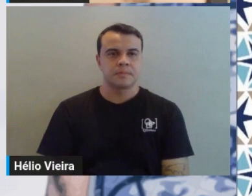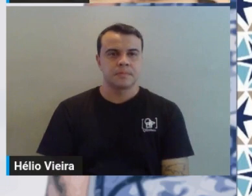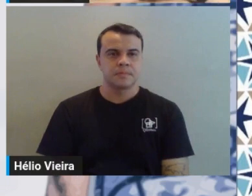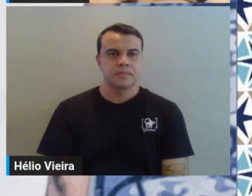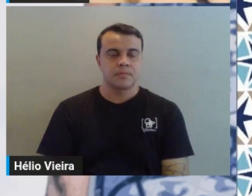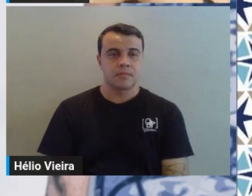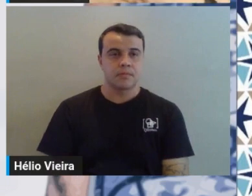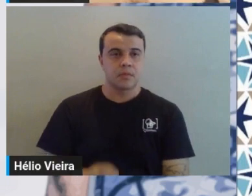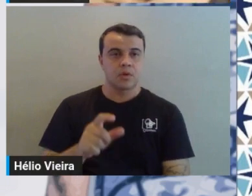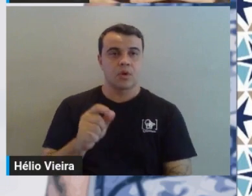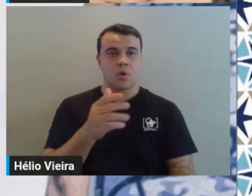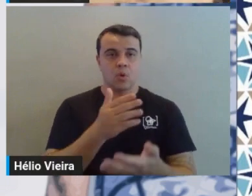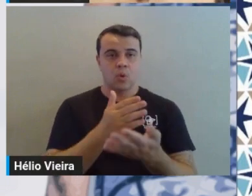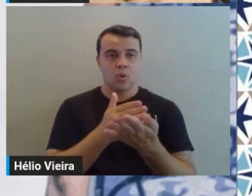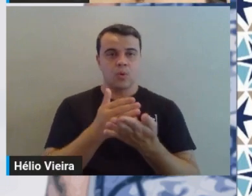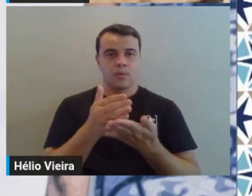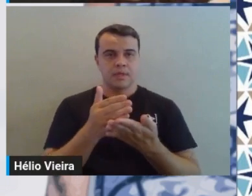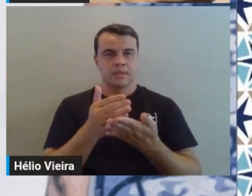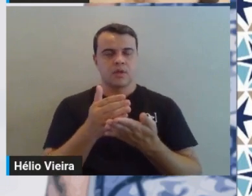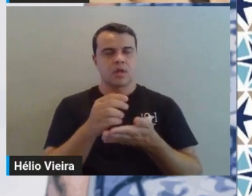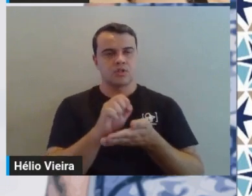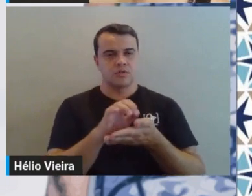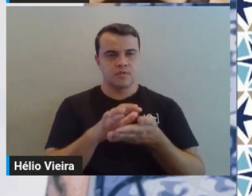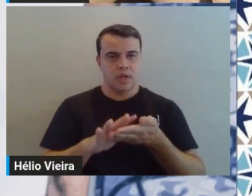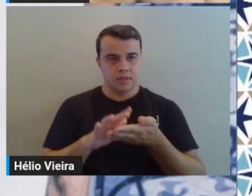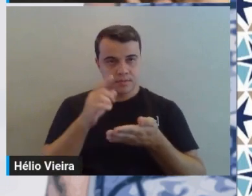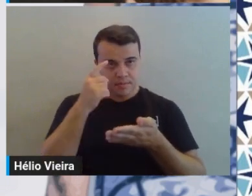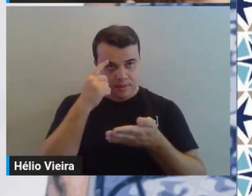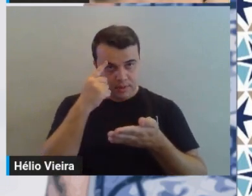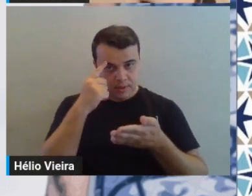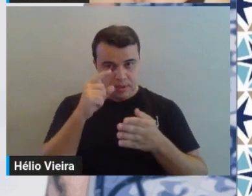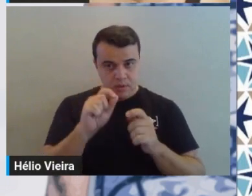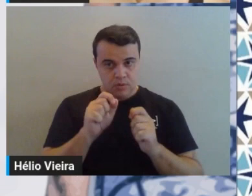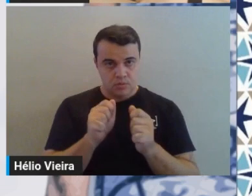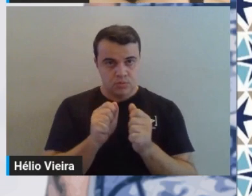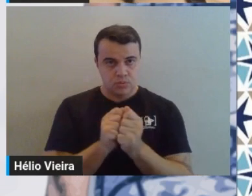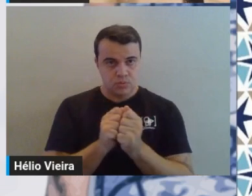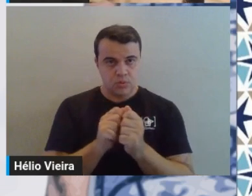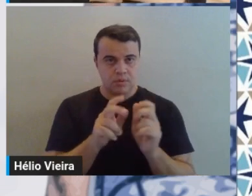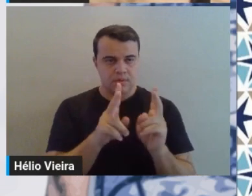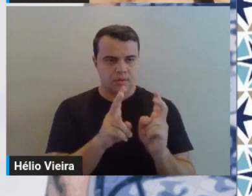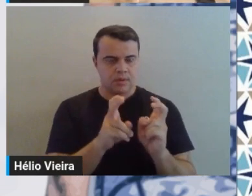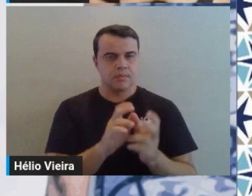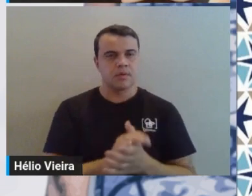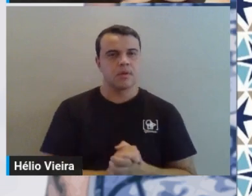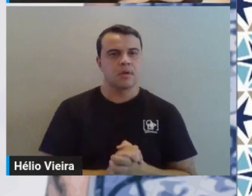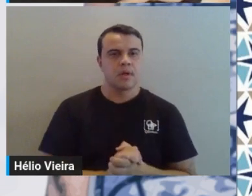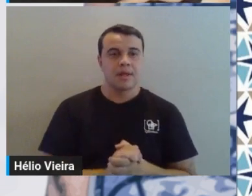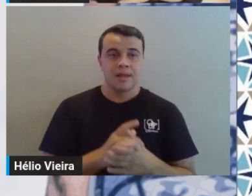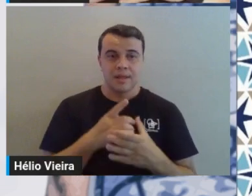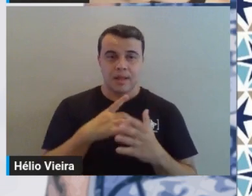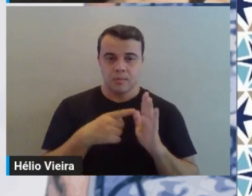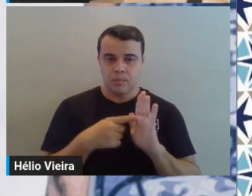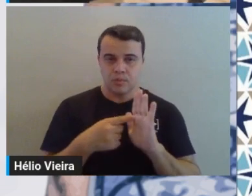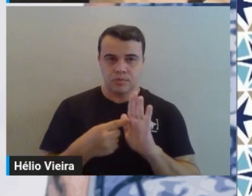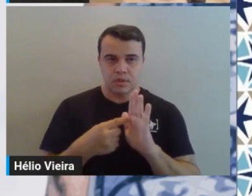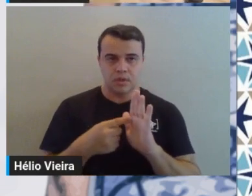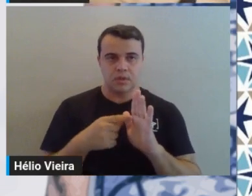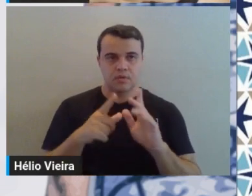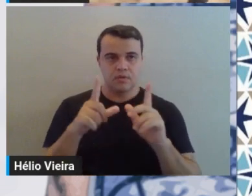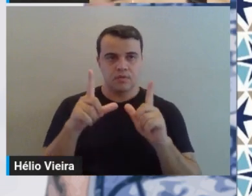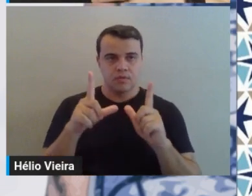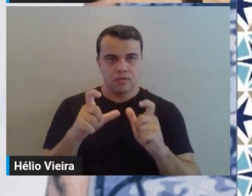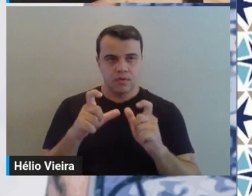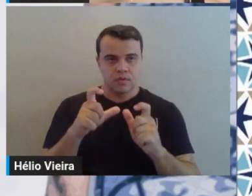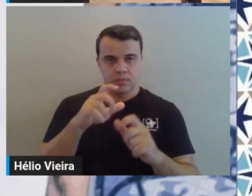Então, o início, né, da atividade é pensar a introdução do tema. Então, mostrar as imagens da